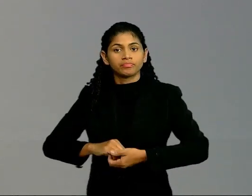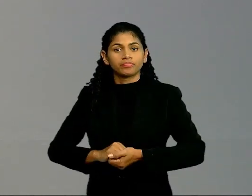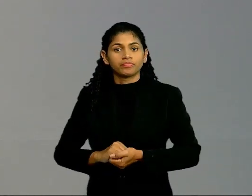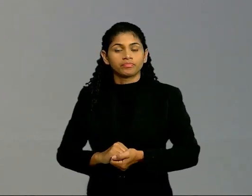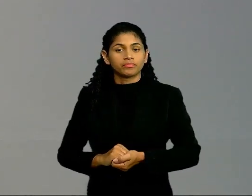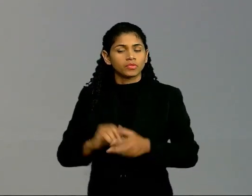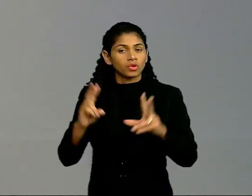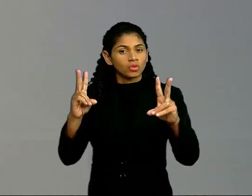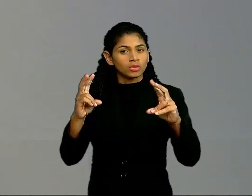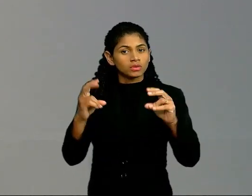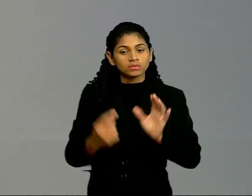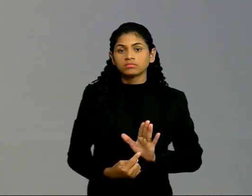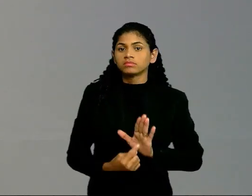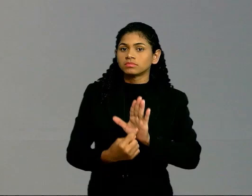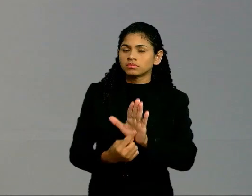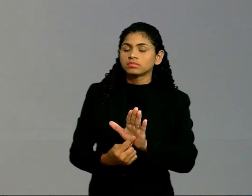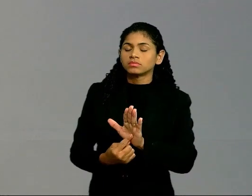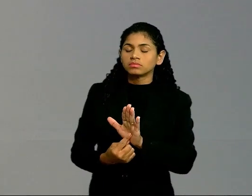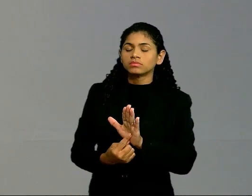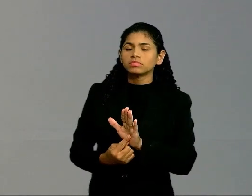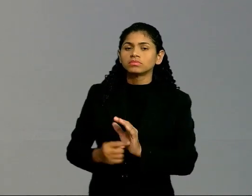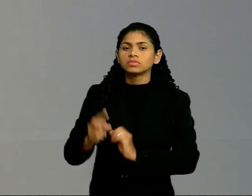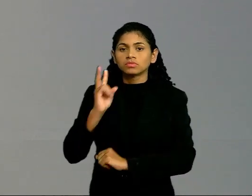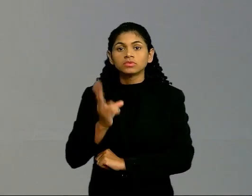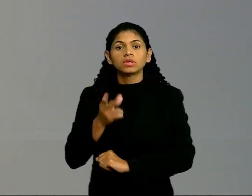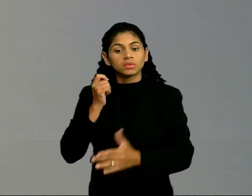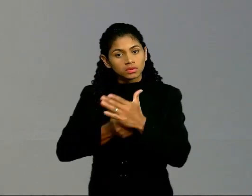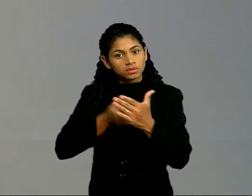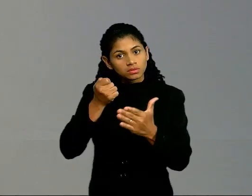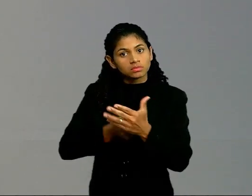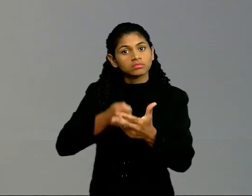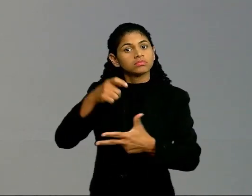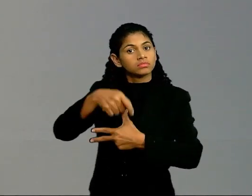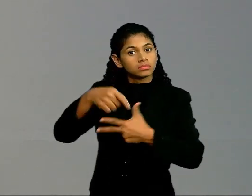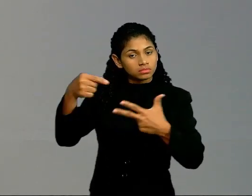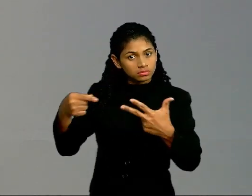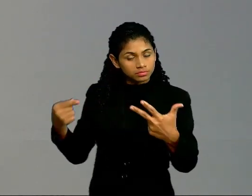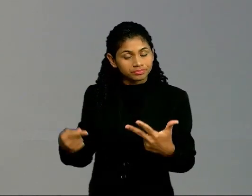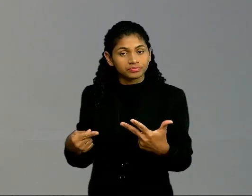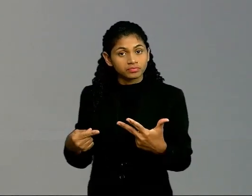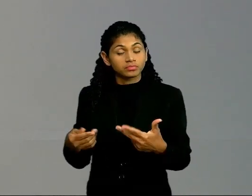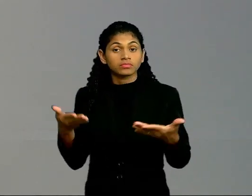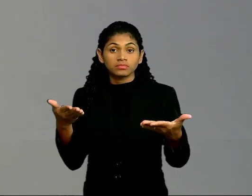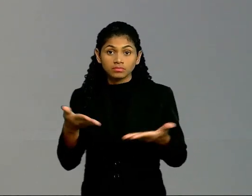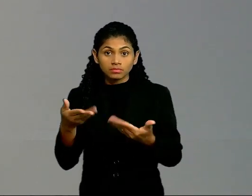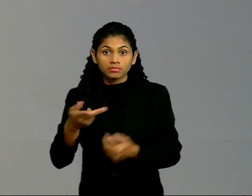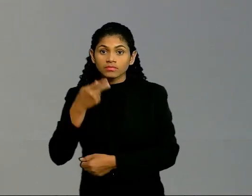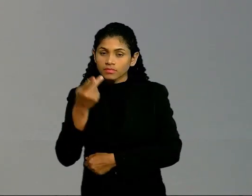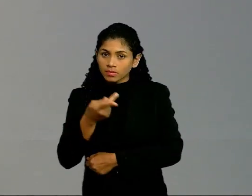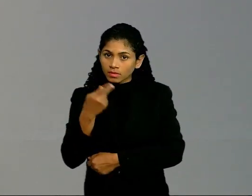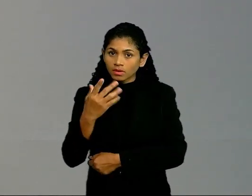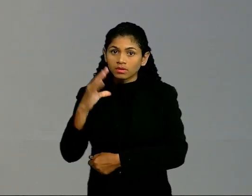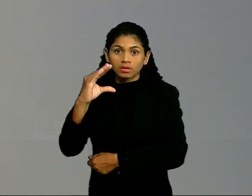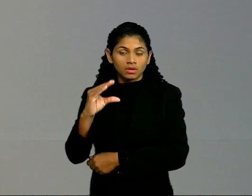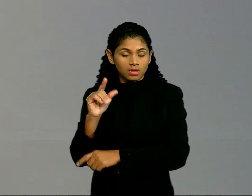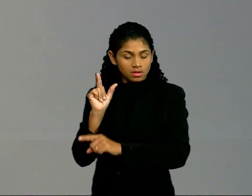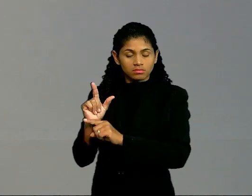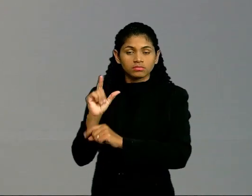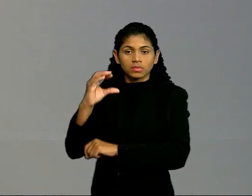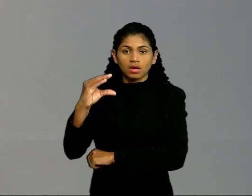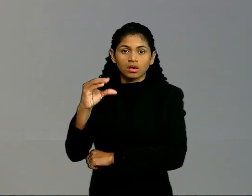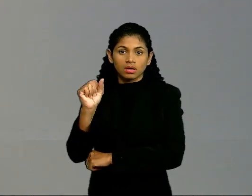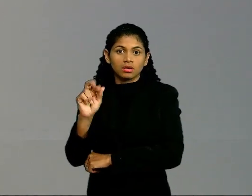e bate-se sempre na tecla. Então aqui a gente vai falar da Carolina de uma forma um pouco fora